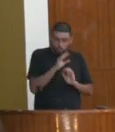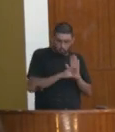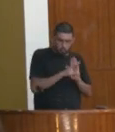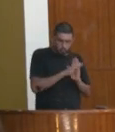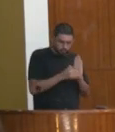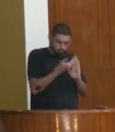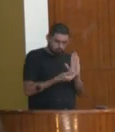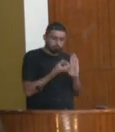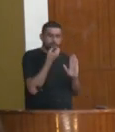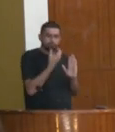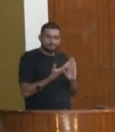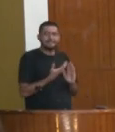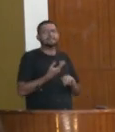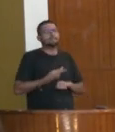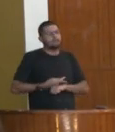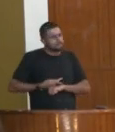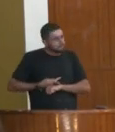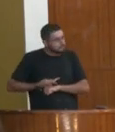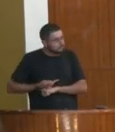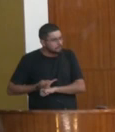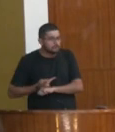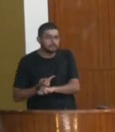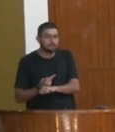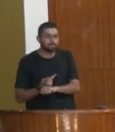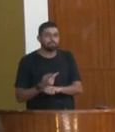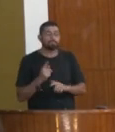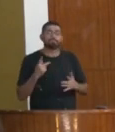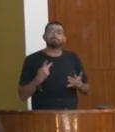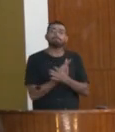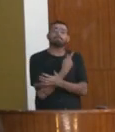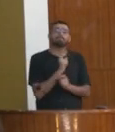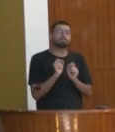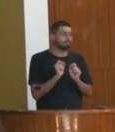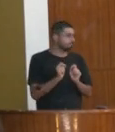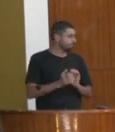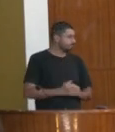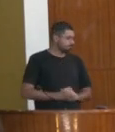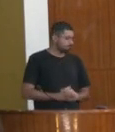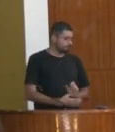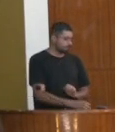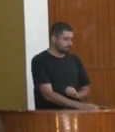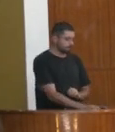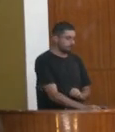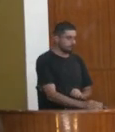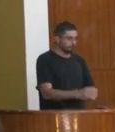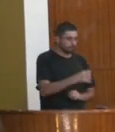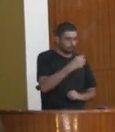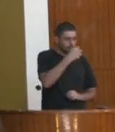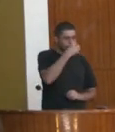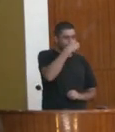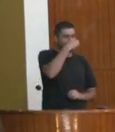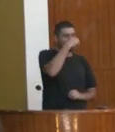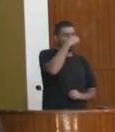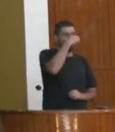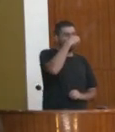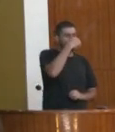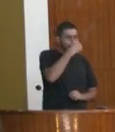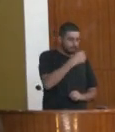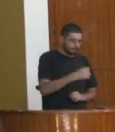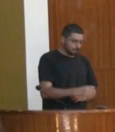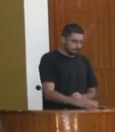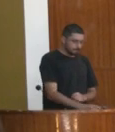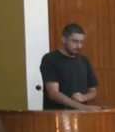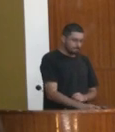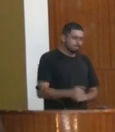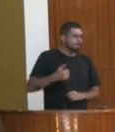E o que, que aconteceu? Eu lembro que, no início, quando eu tinha 44 anos, eu resolvi